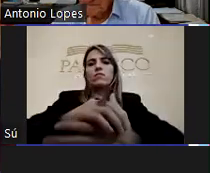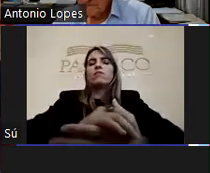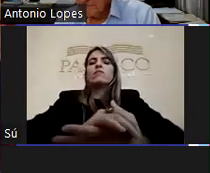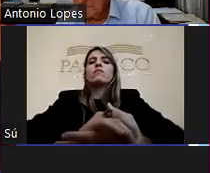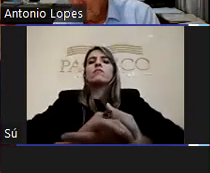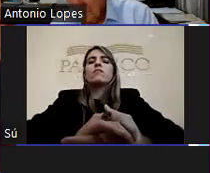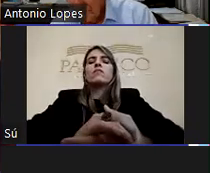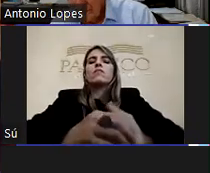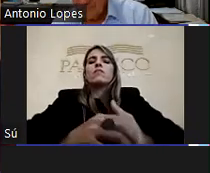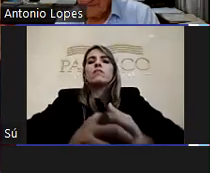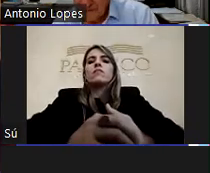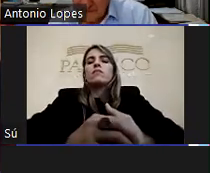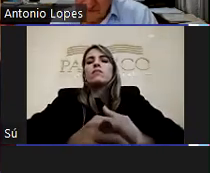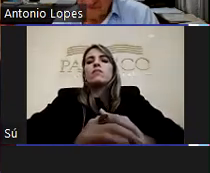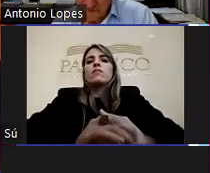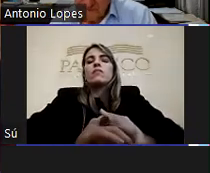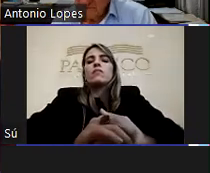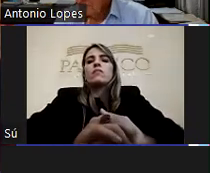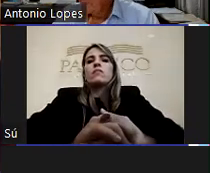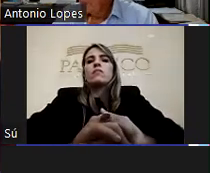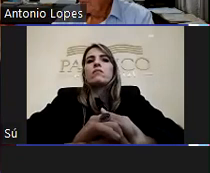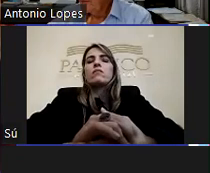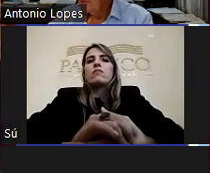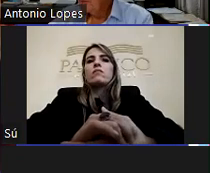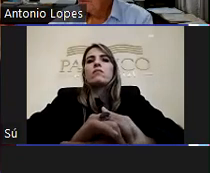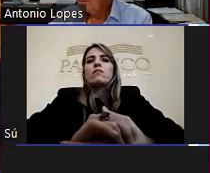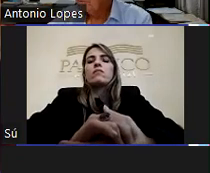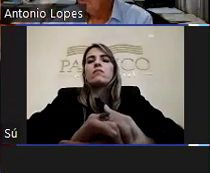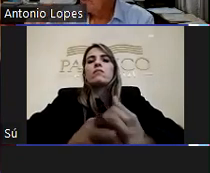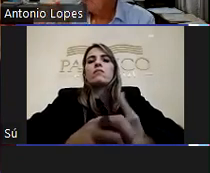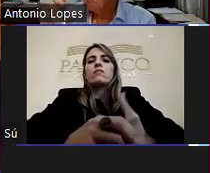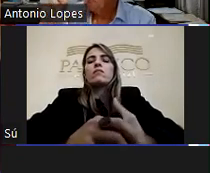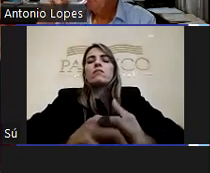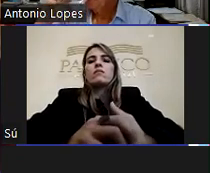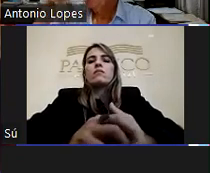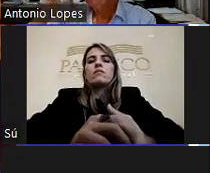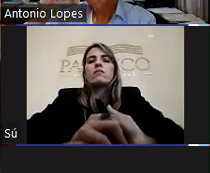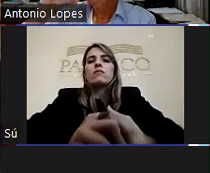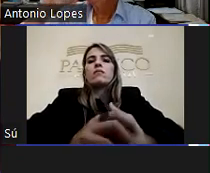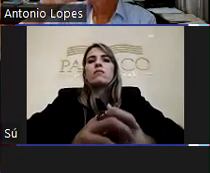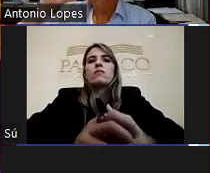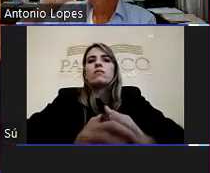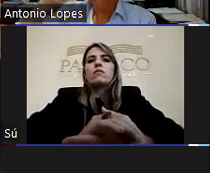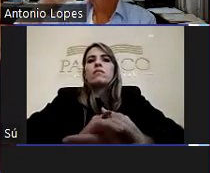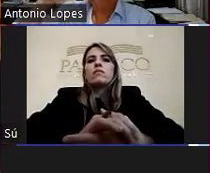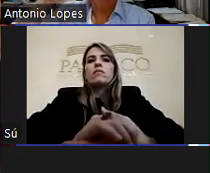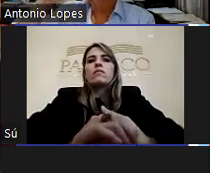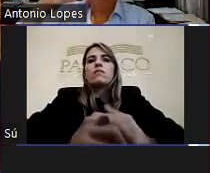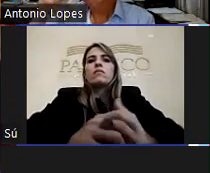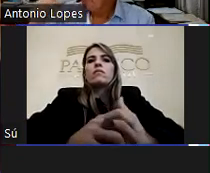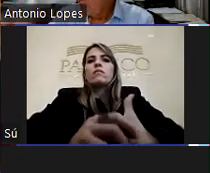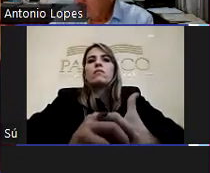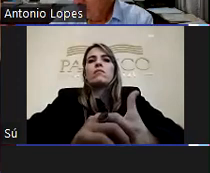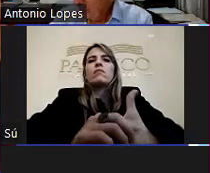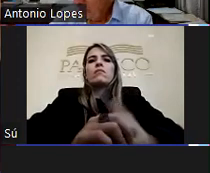como forma de se libertar daquilo que ele precisava falar, né? Precisava falar para